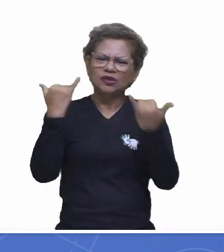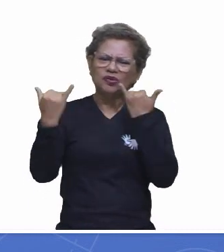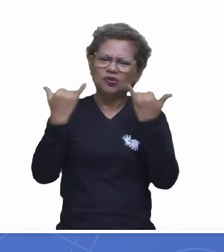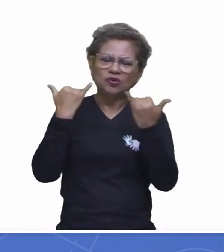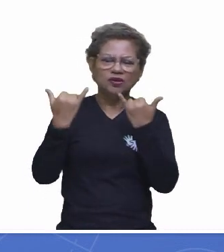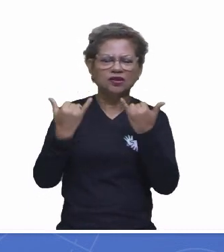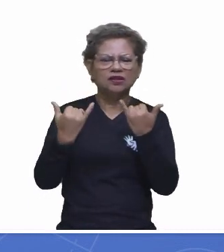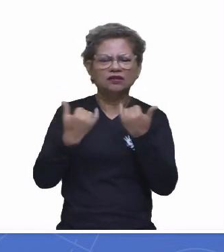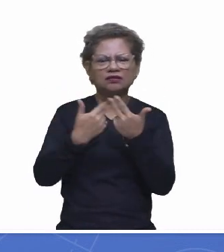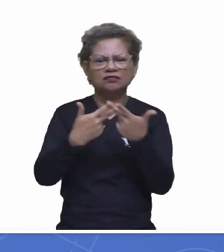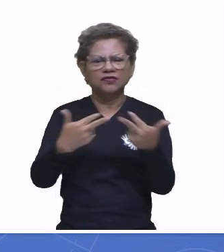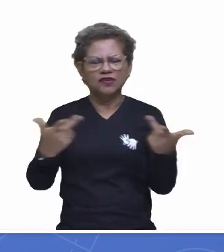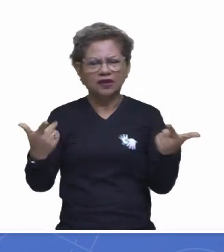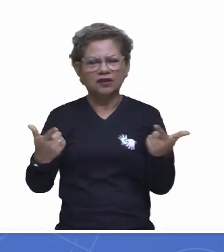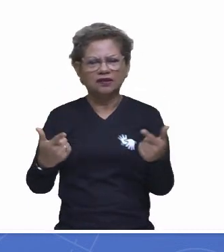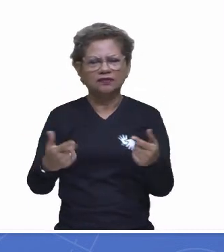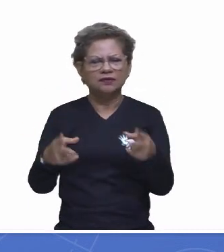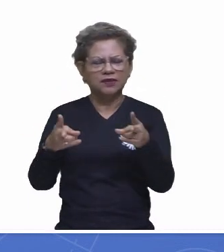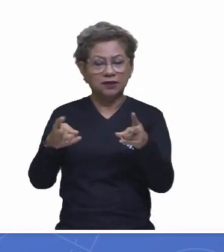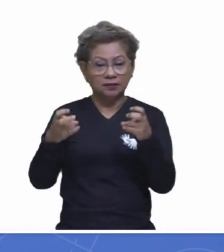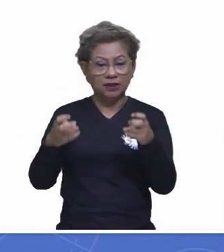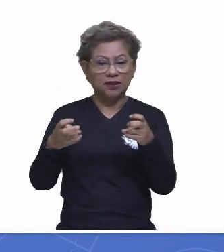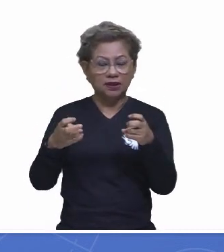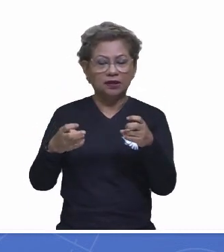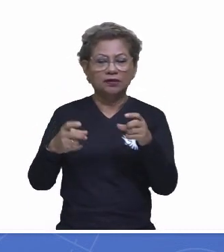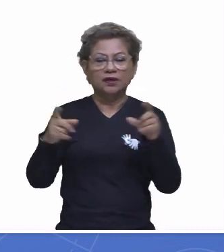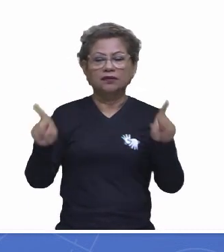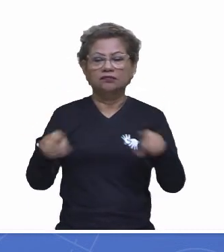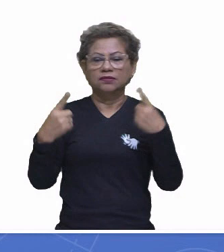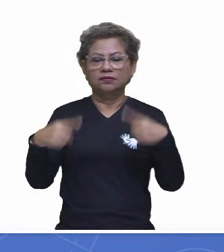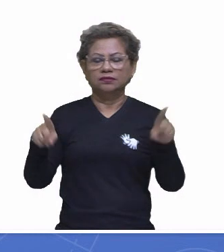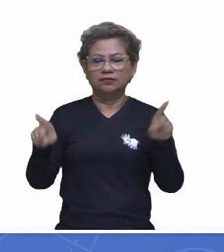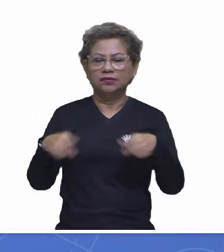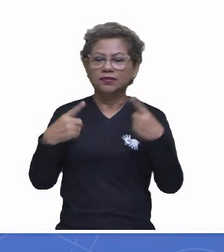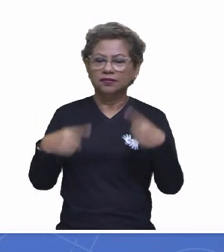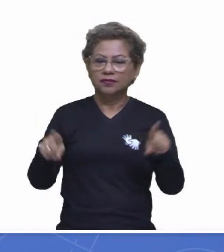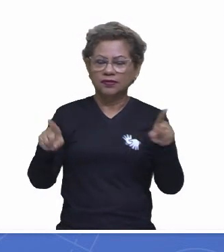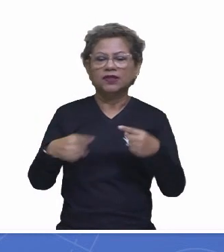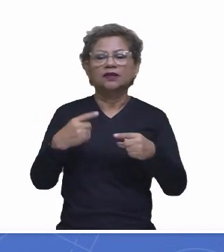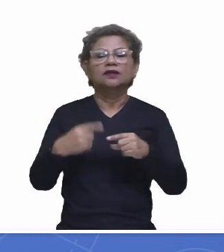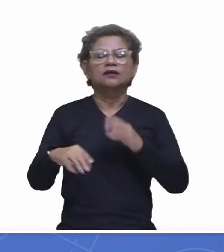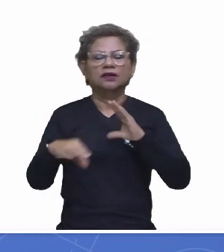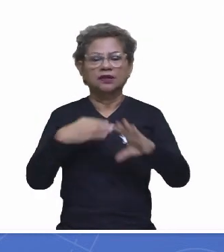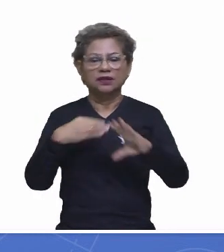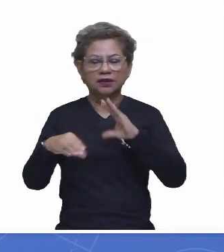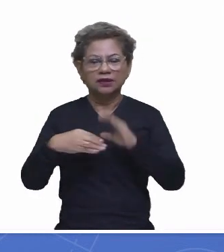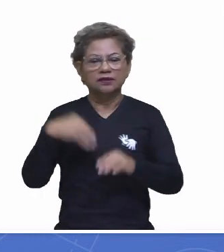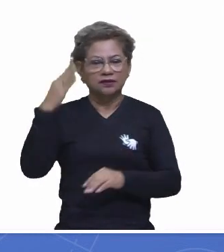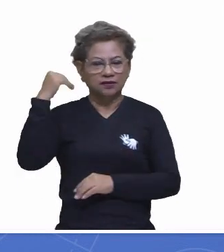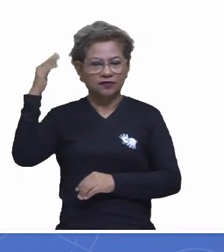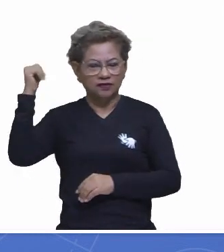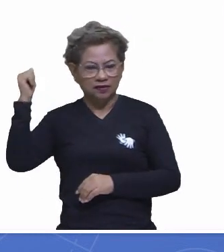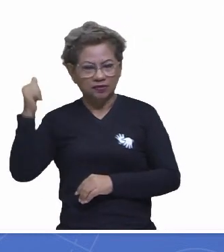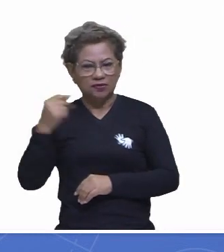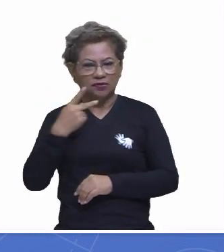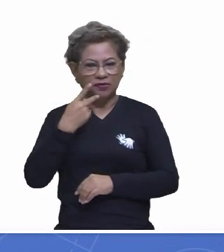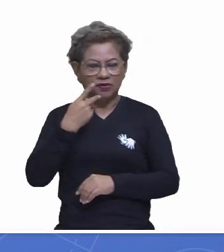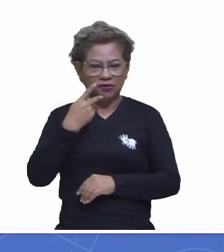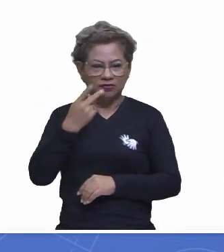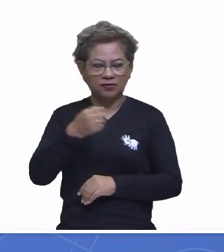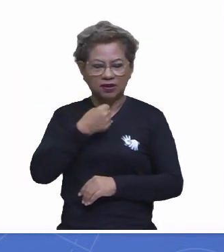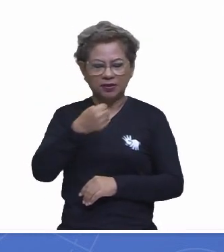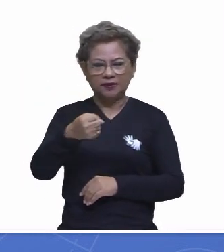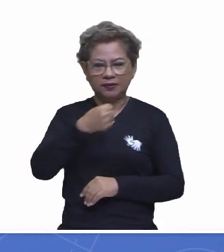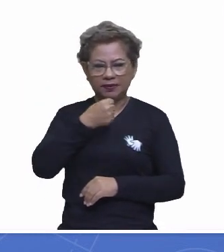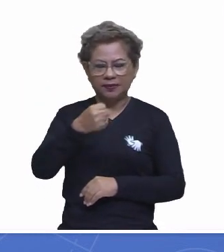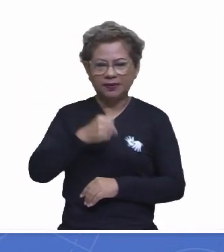Então percebo que a música é de Caetano Veloso, Alegria, Alegria, música vencedora de festivais, né? E percebo que também tem uma parte